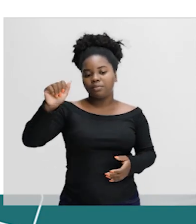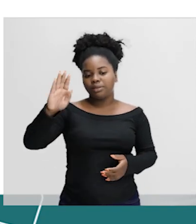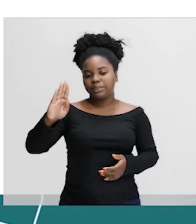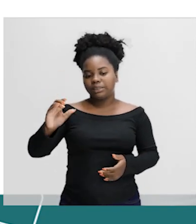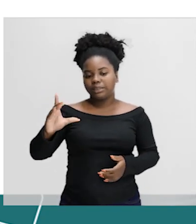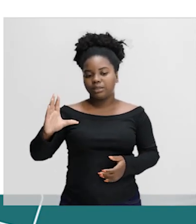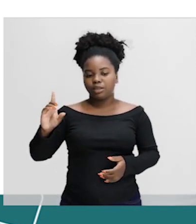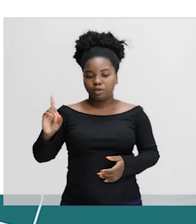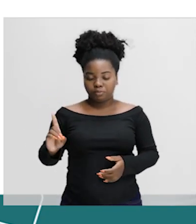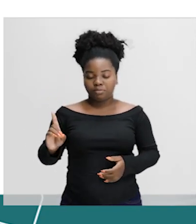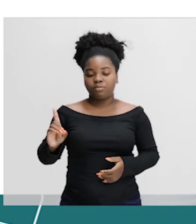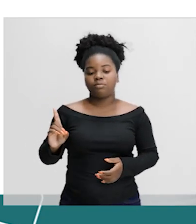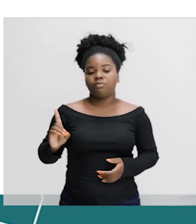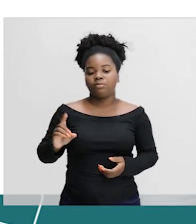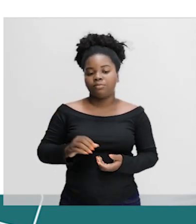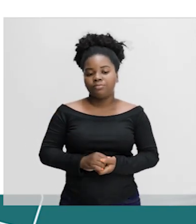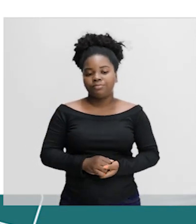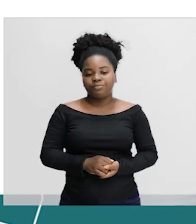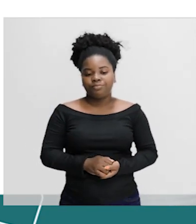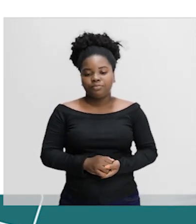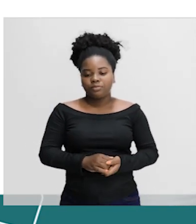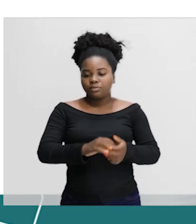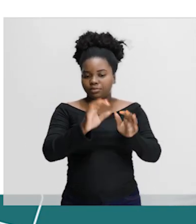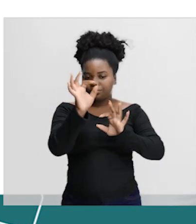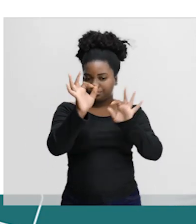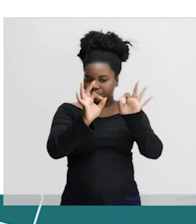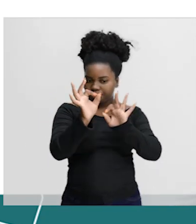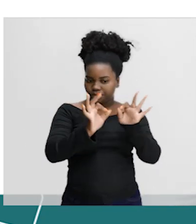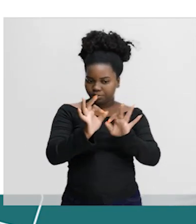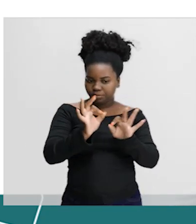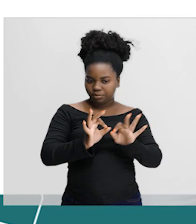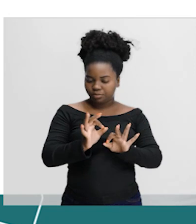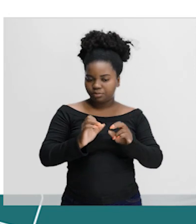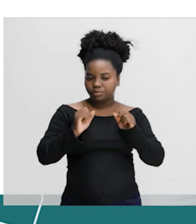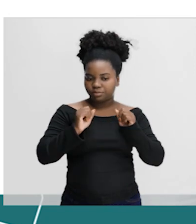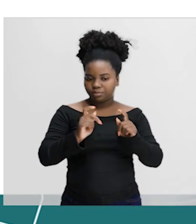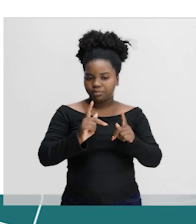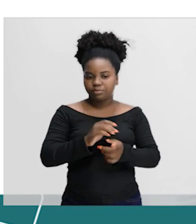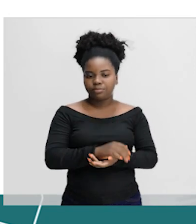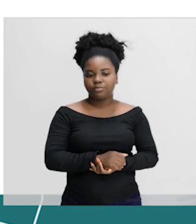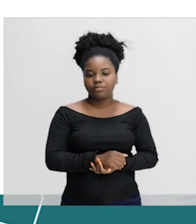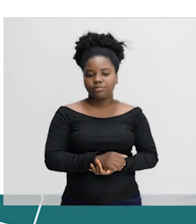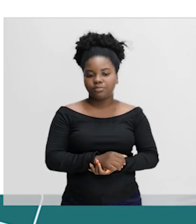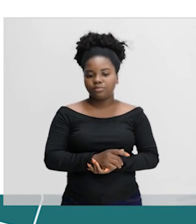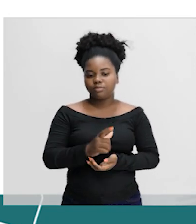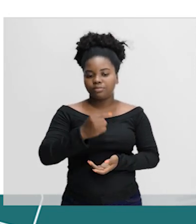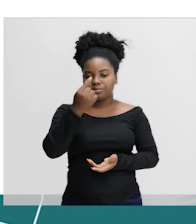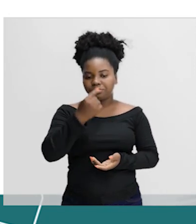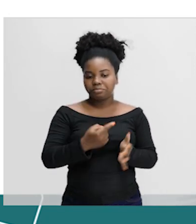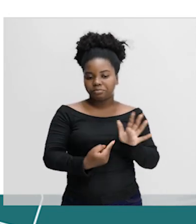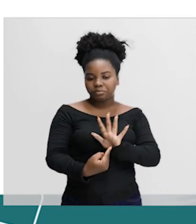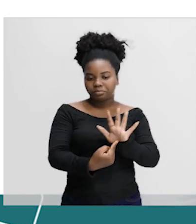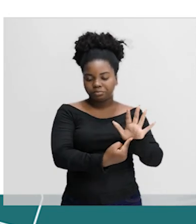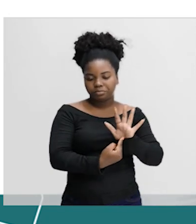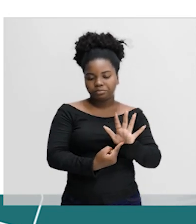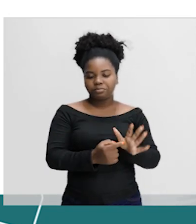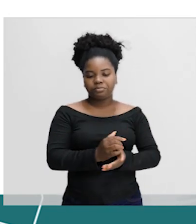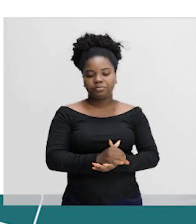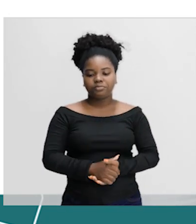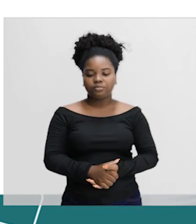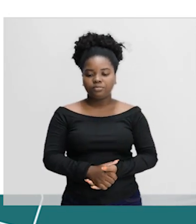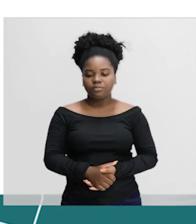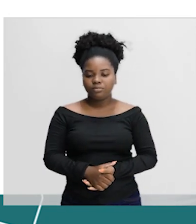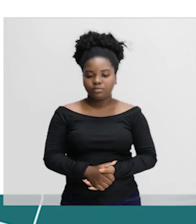0,4, 0,3 e 5, né? Então tem a figurazinha aí, ok?